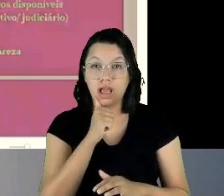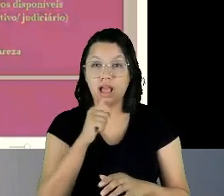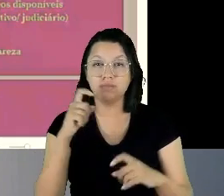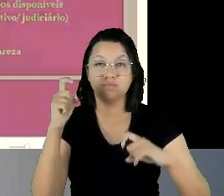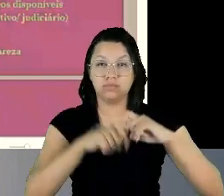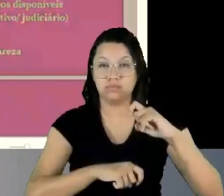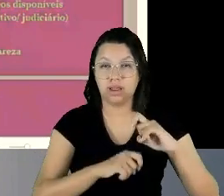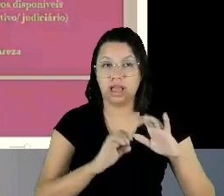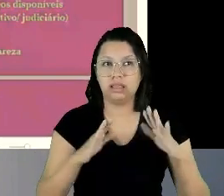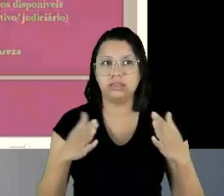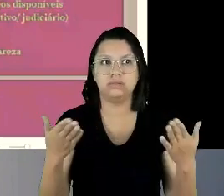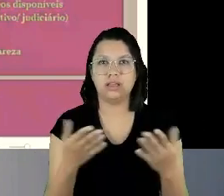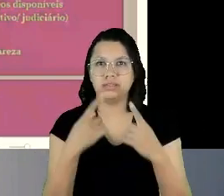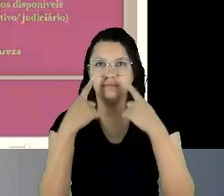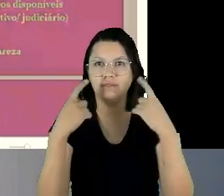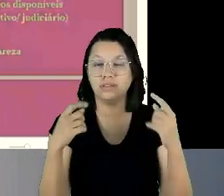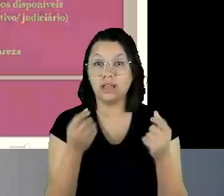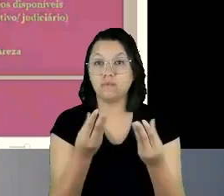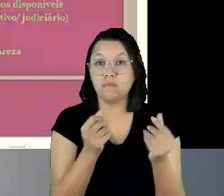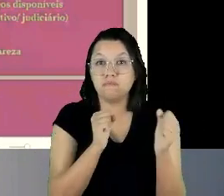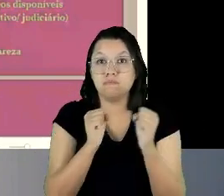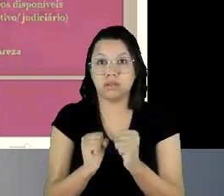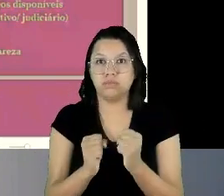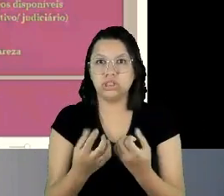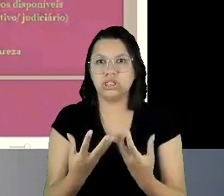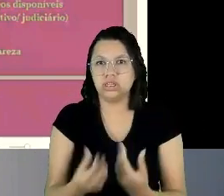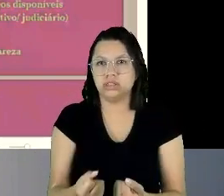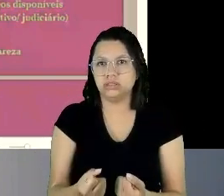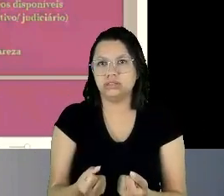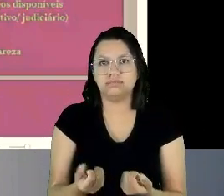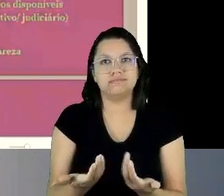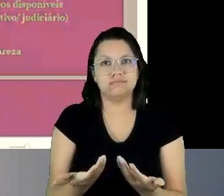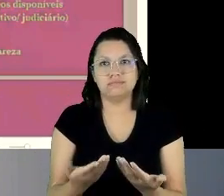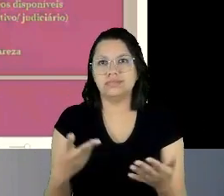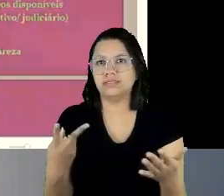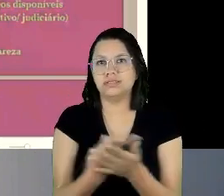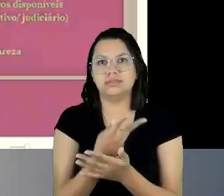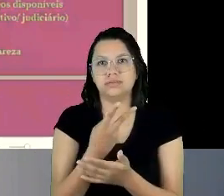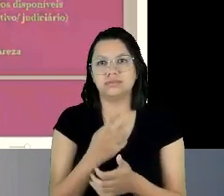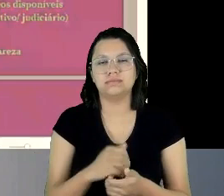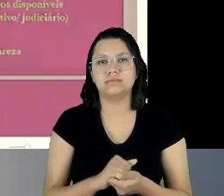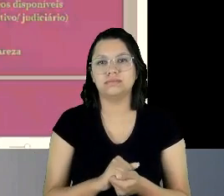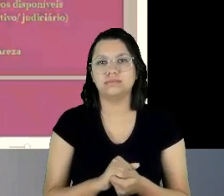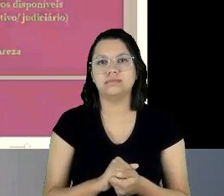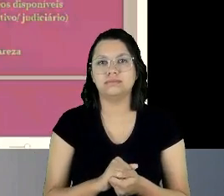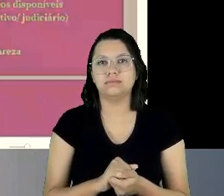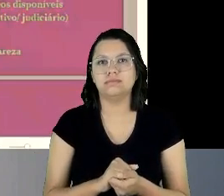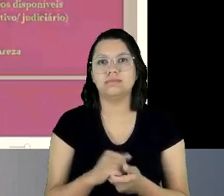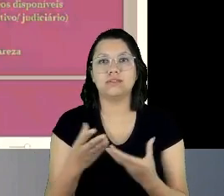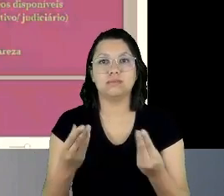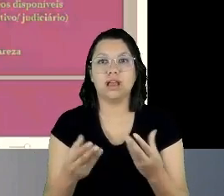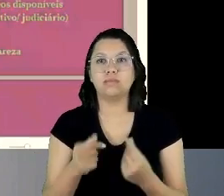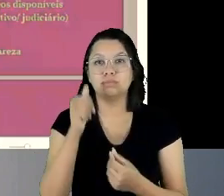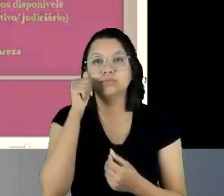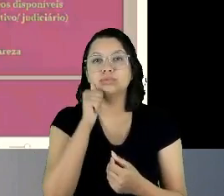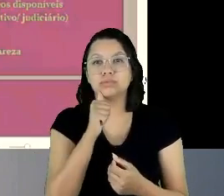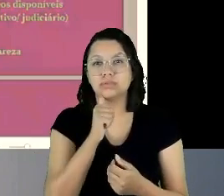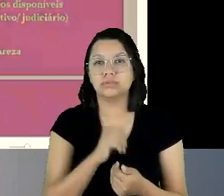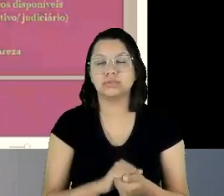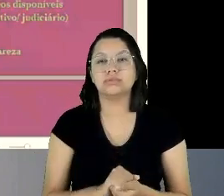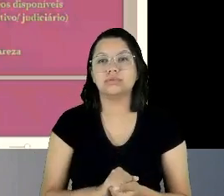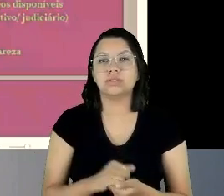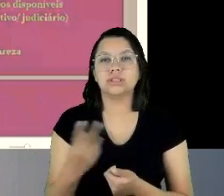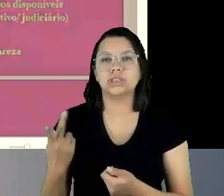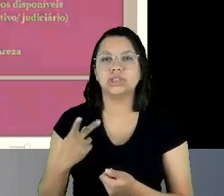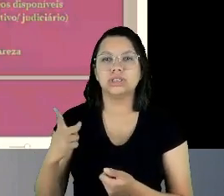violência é uma violência que ainda é muito permitida, aceita e que acontece para muitas mulheres.